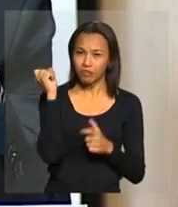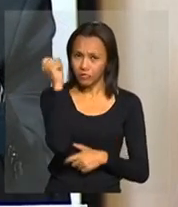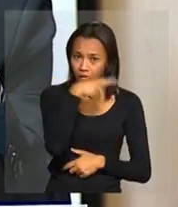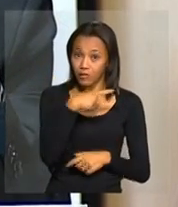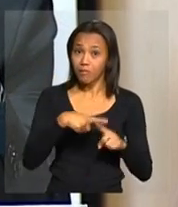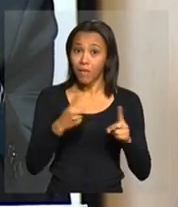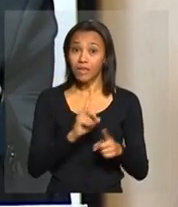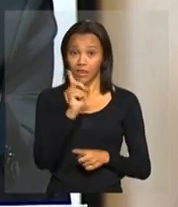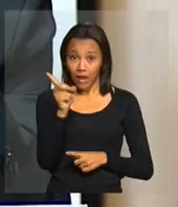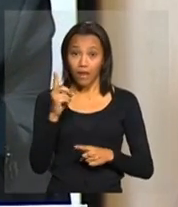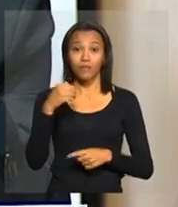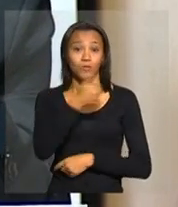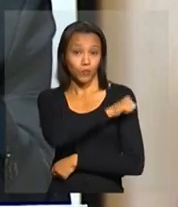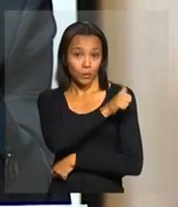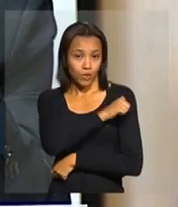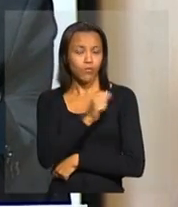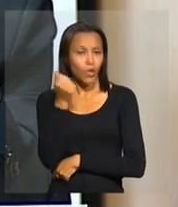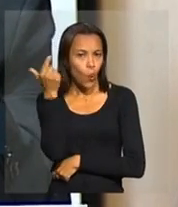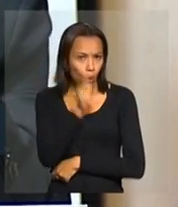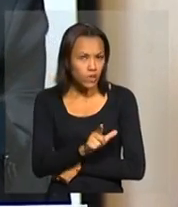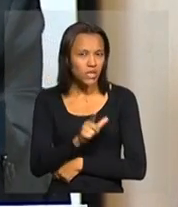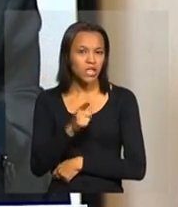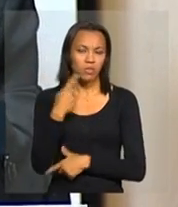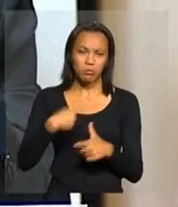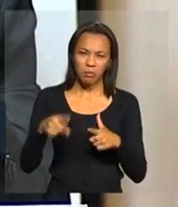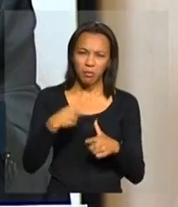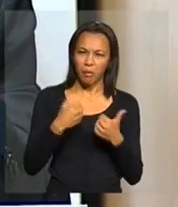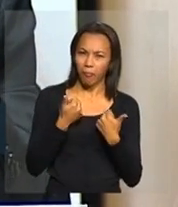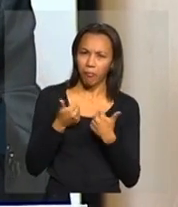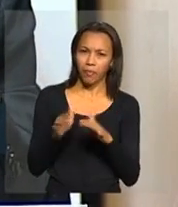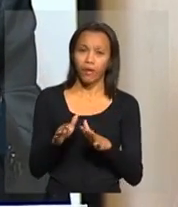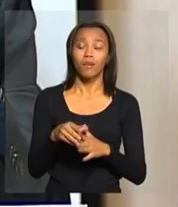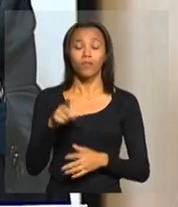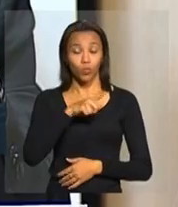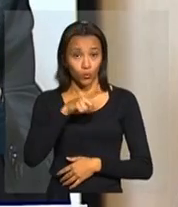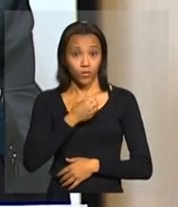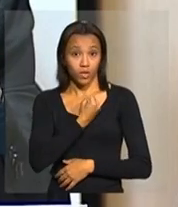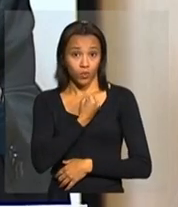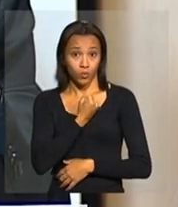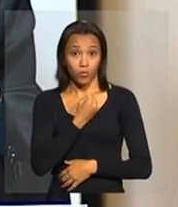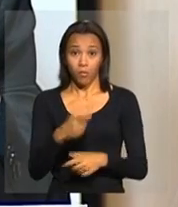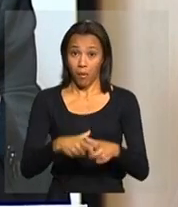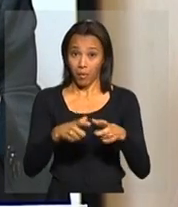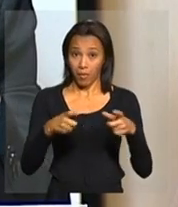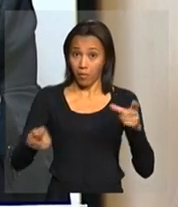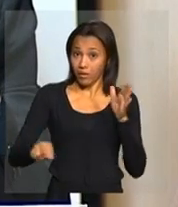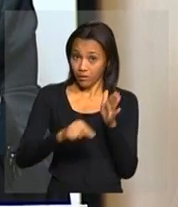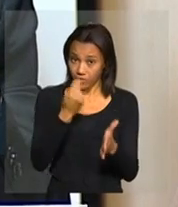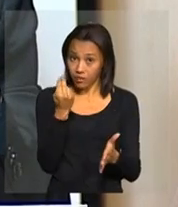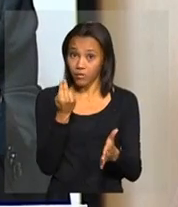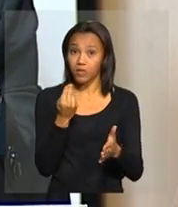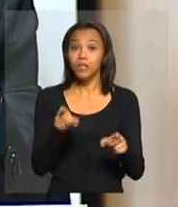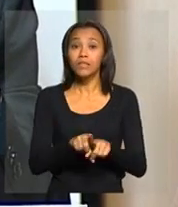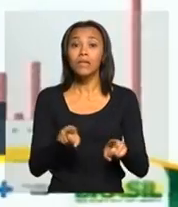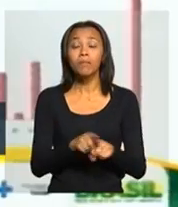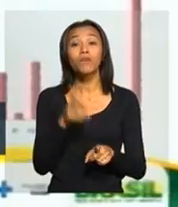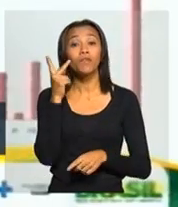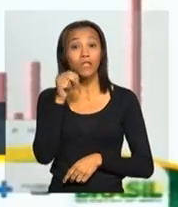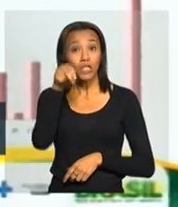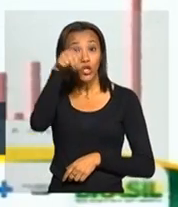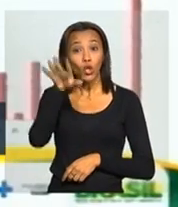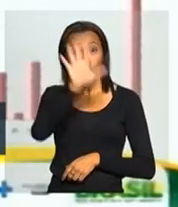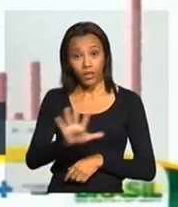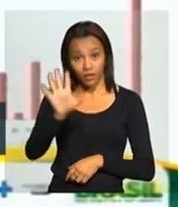do Rio tem superado esses problemas. Tivemos um aumento muito grande do número de doações no Rio de Janeiro. E o Ceará, no Nordeste,